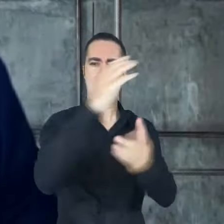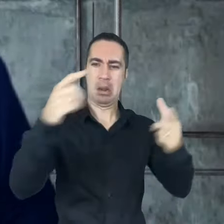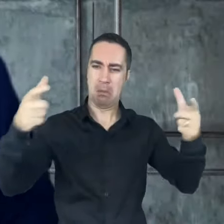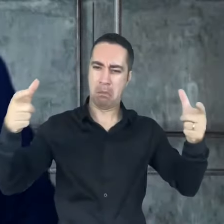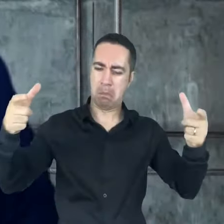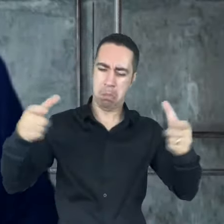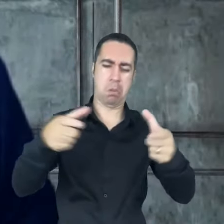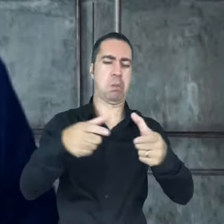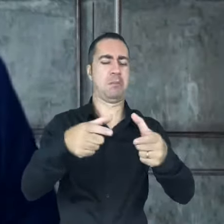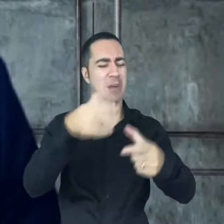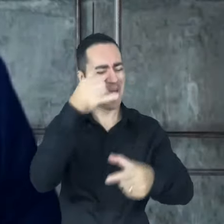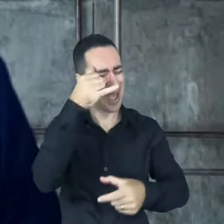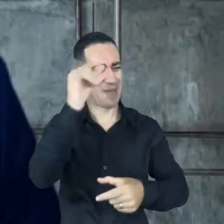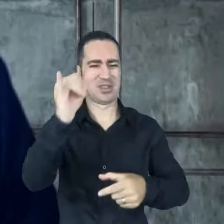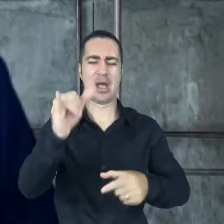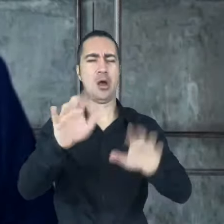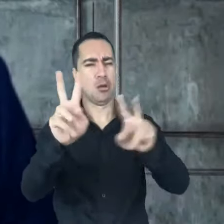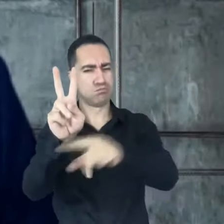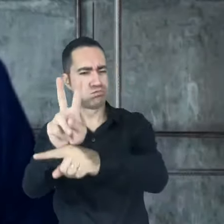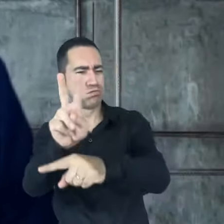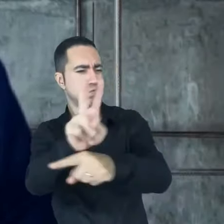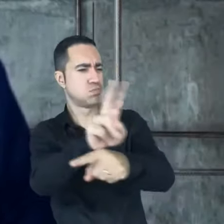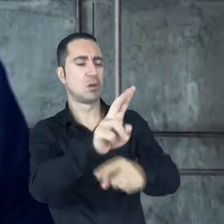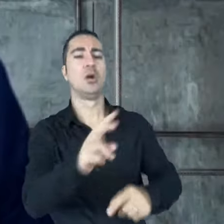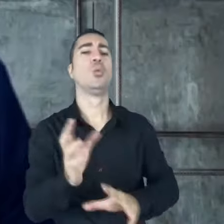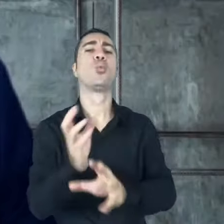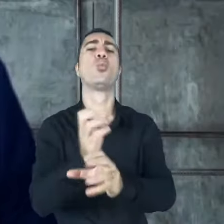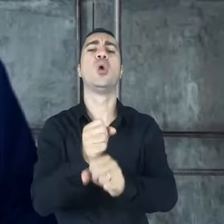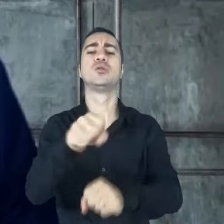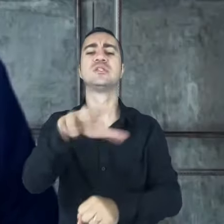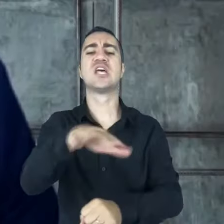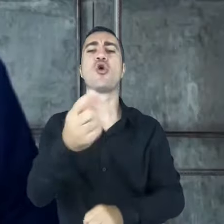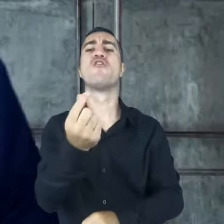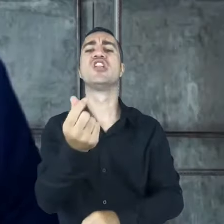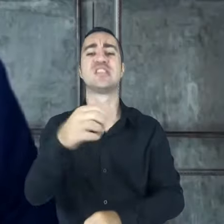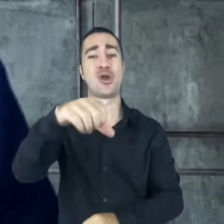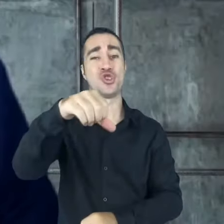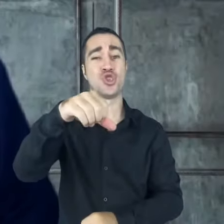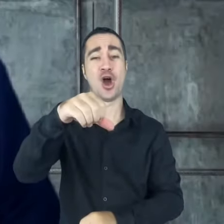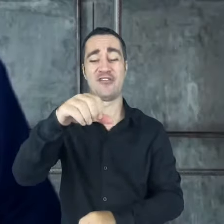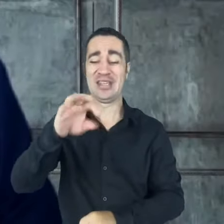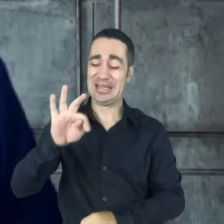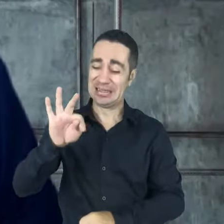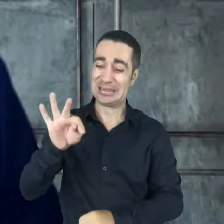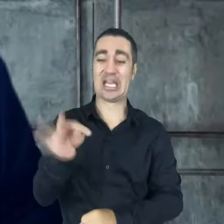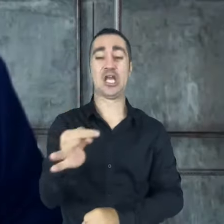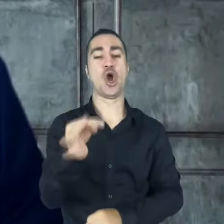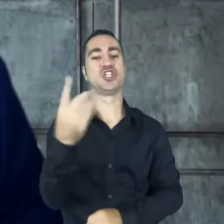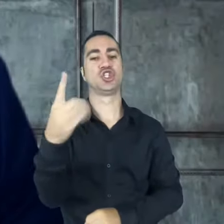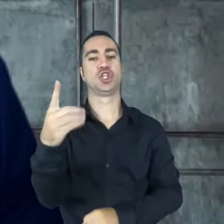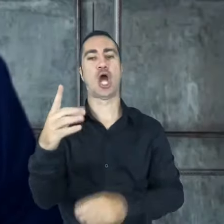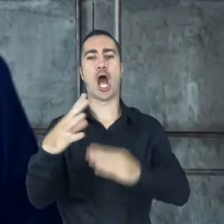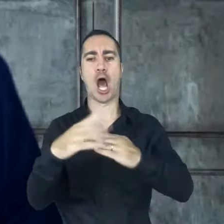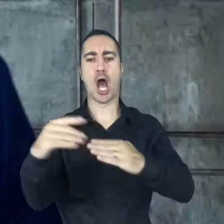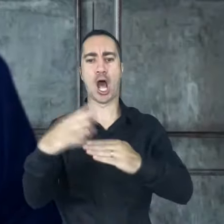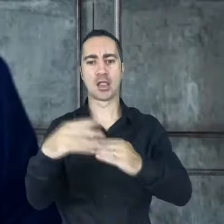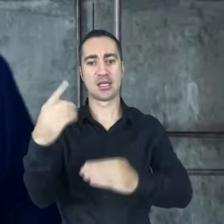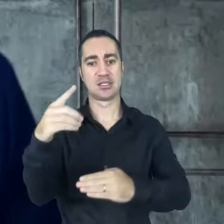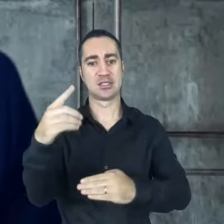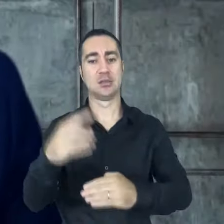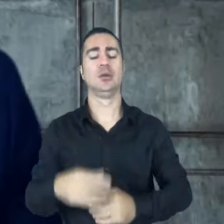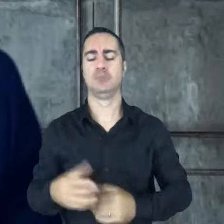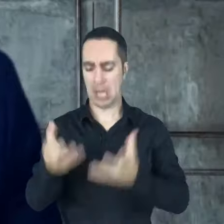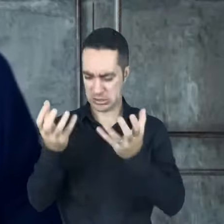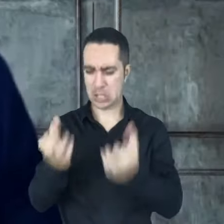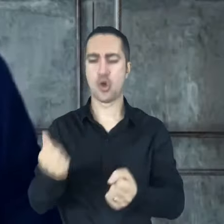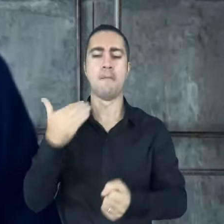geral, de 9 trilhões de dólares. Isso é muito importante, isso foi pós-COP. E a gente não vai